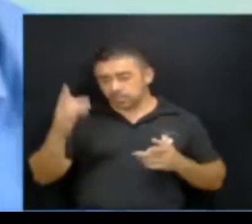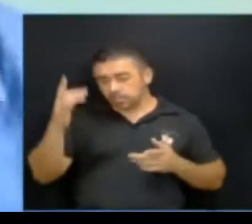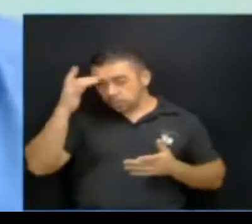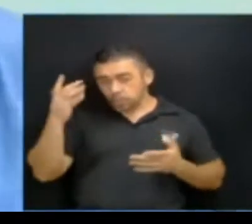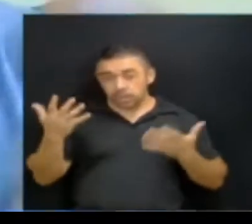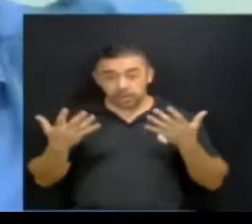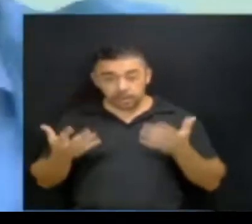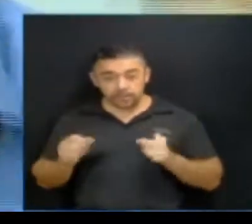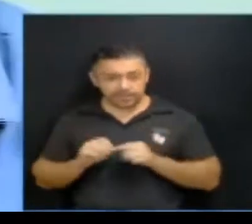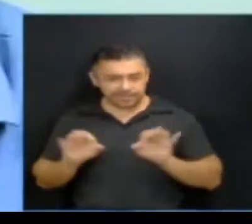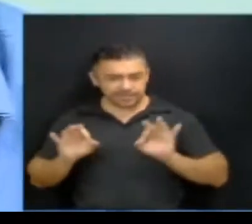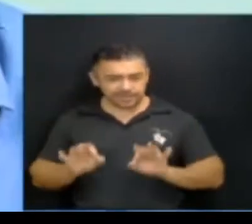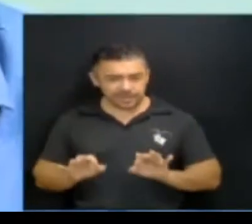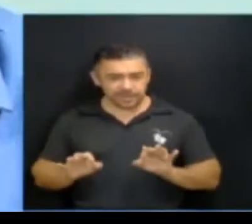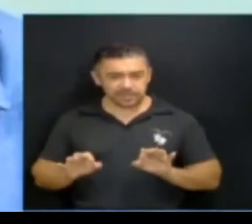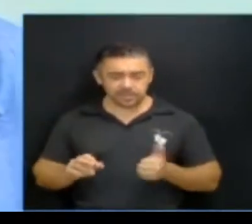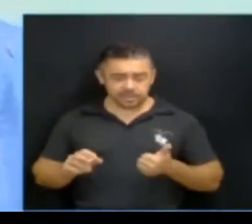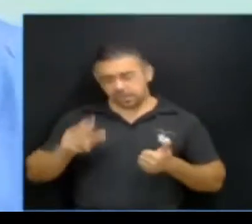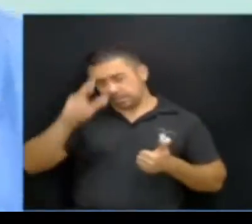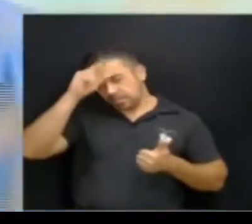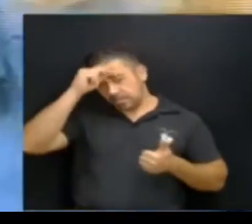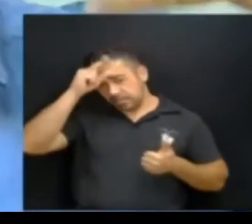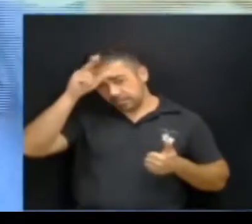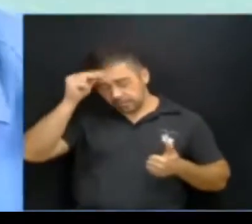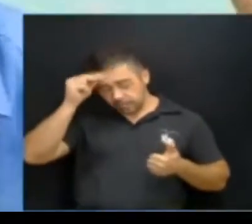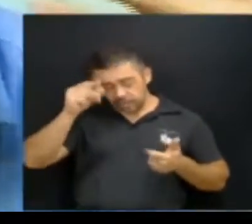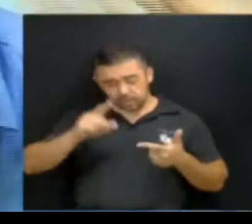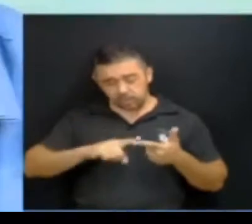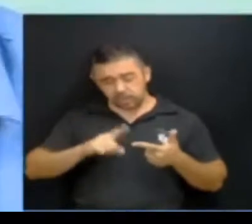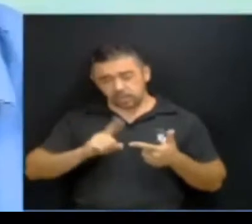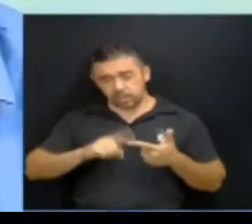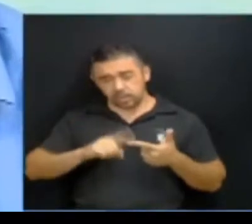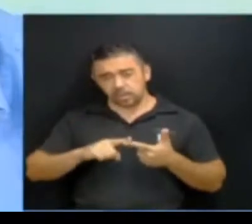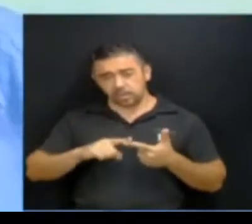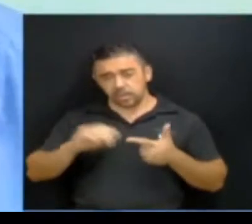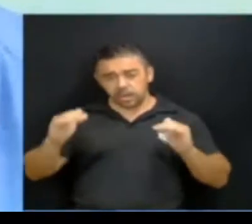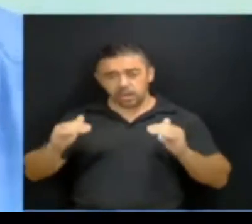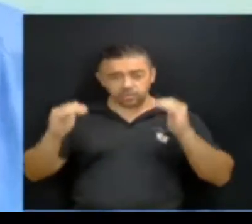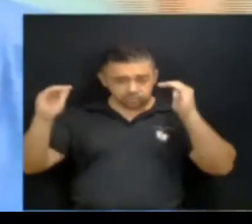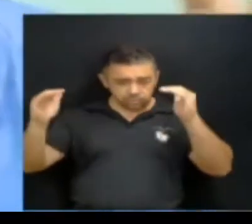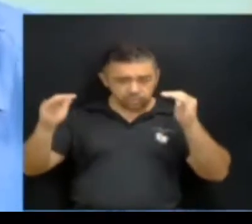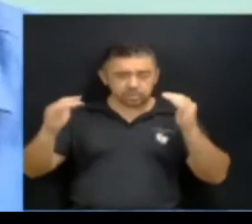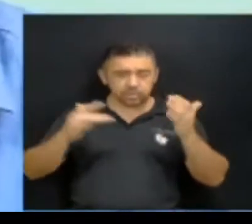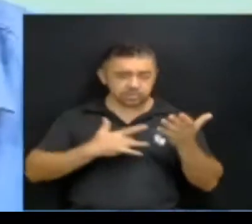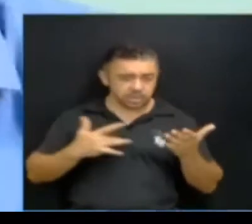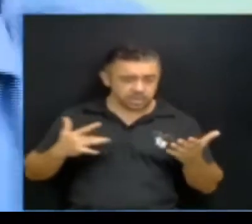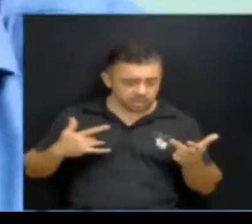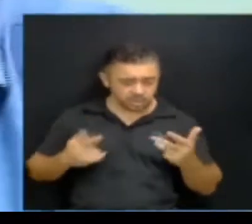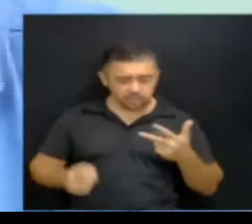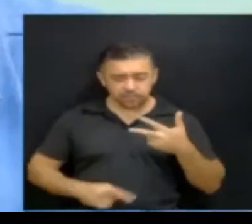querem fazer o bem público, sejam prefeitos, sejam autoridades sanitárias,